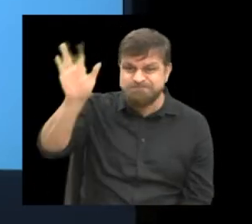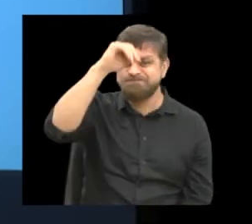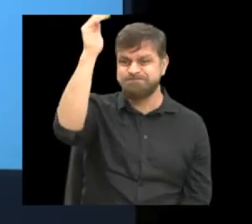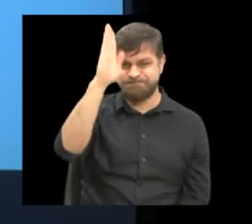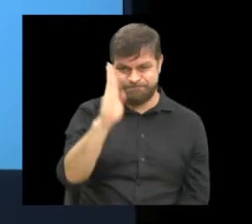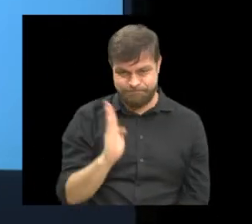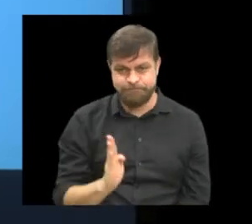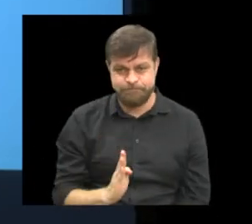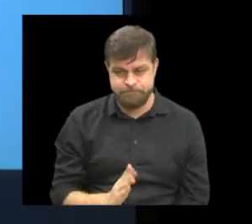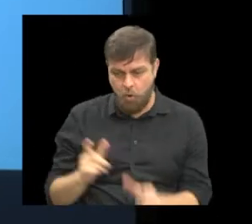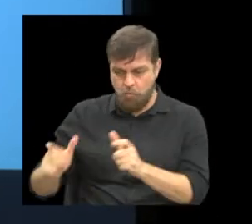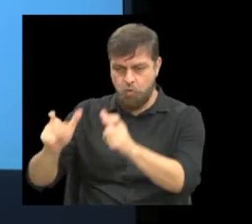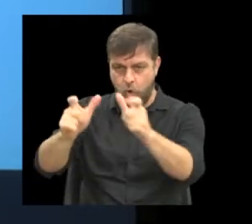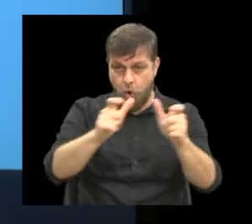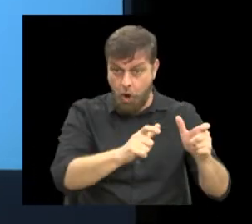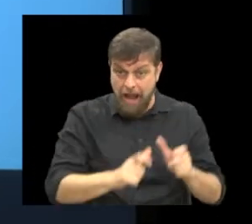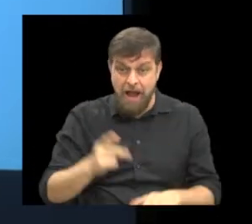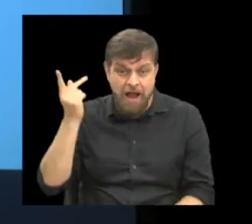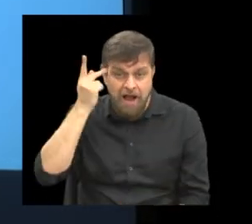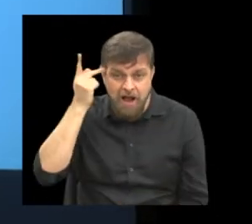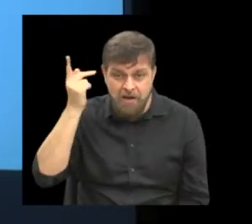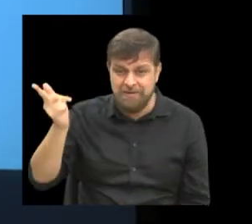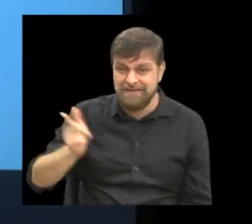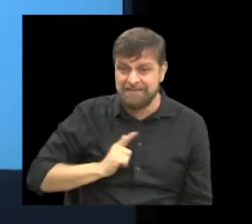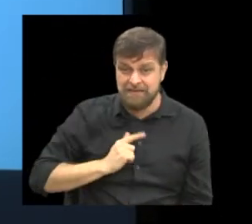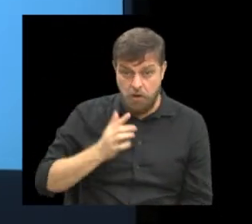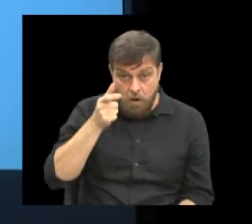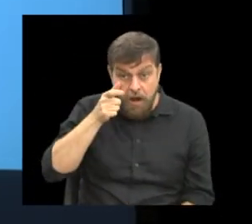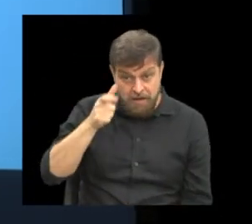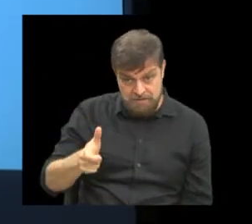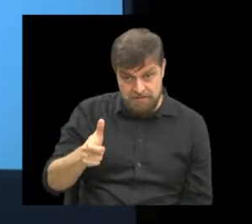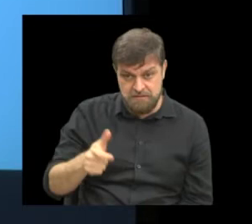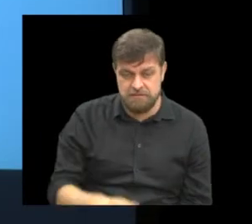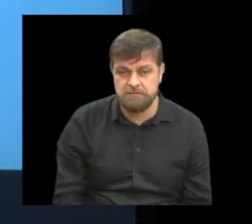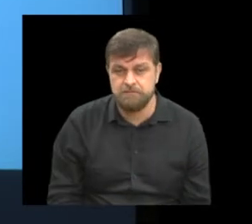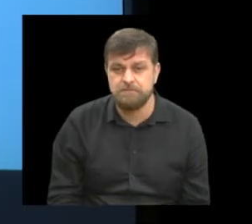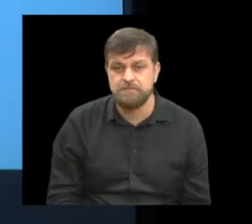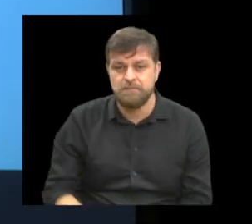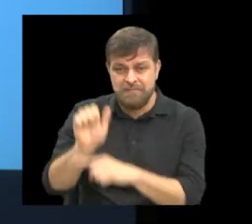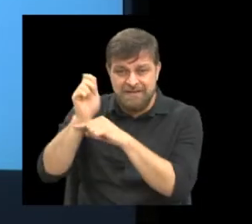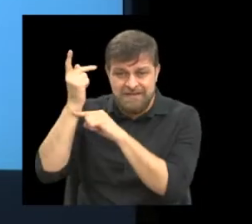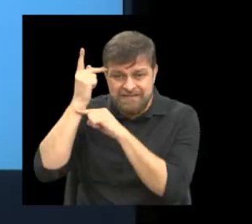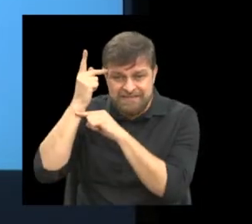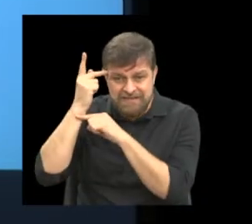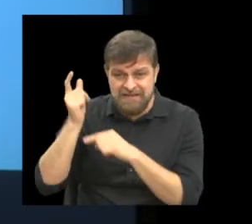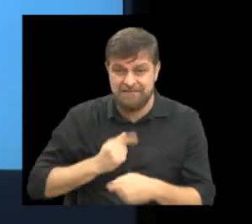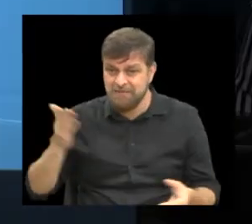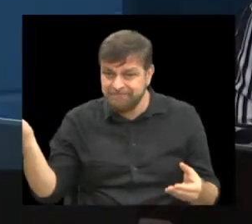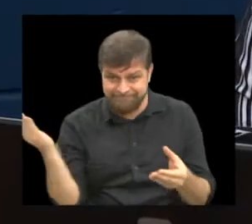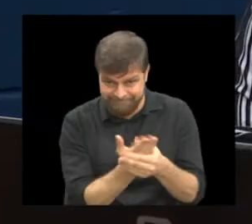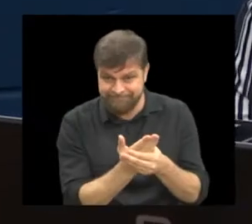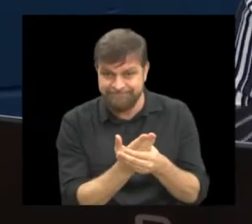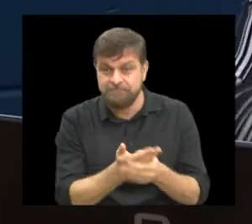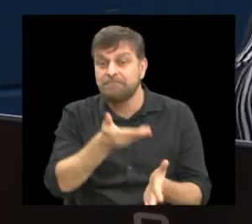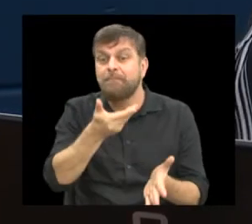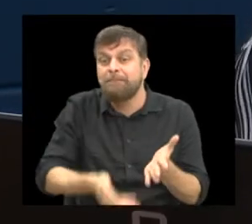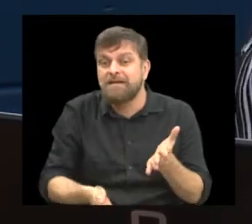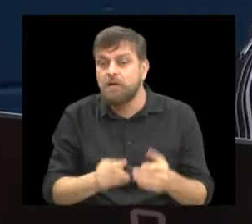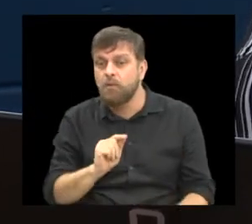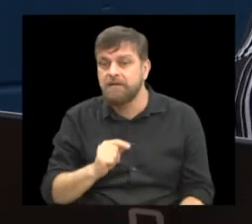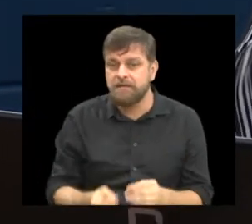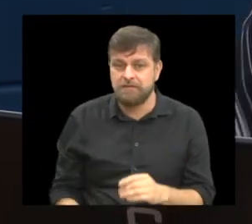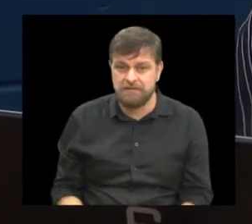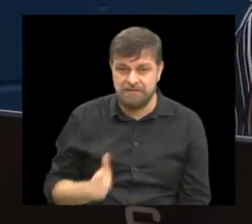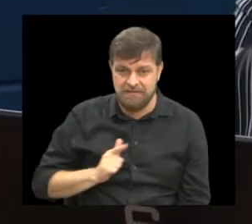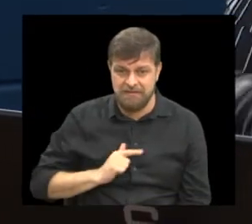os lugares. Mas o Estado de São Paulo tem uma situação interessante. O Estado de São Paulo perdeu uma ação civil pública. Então, começou